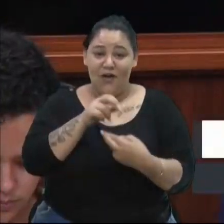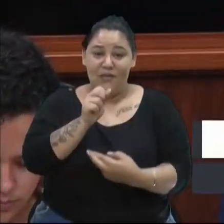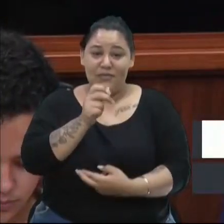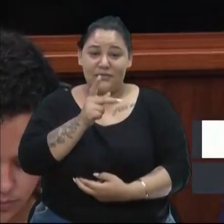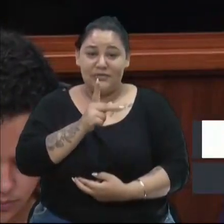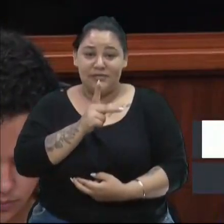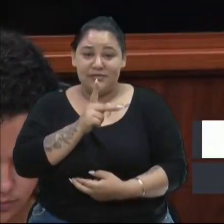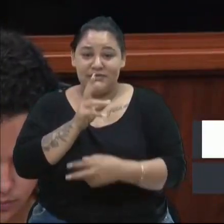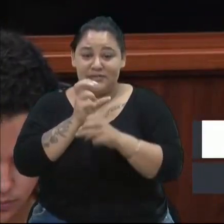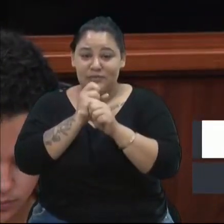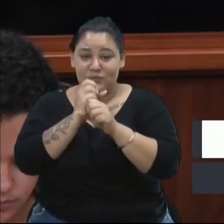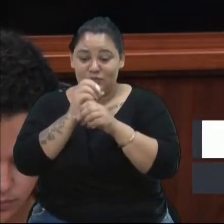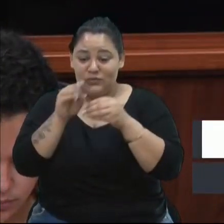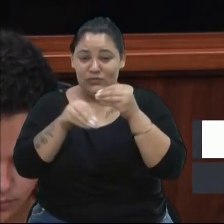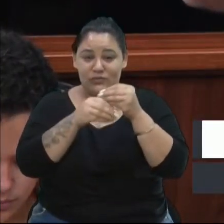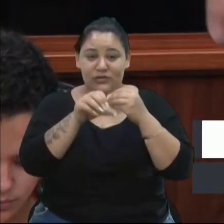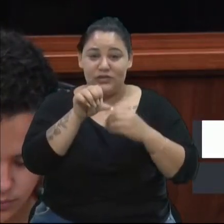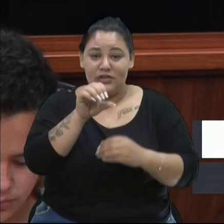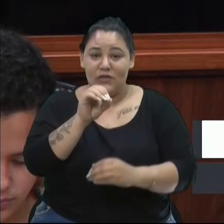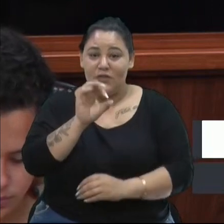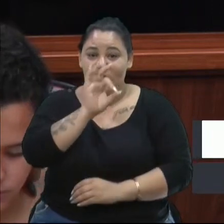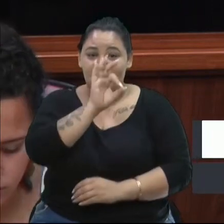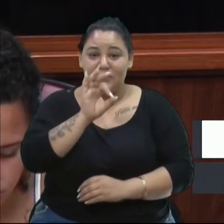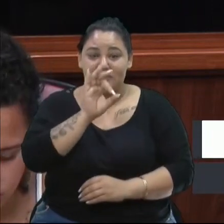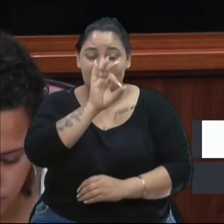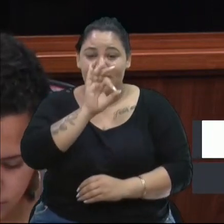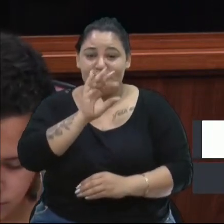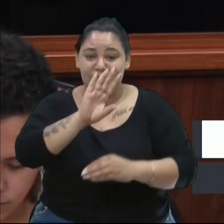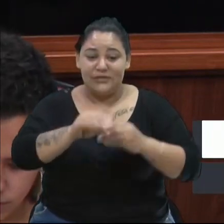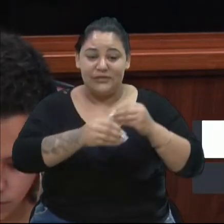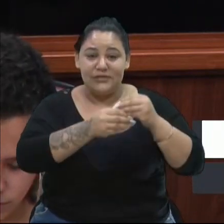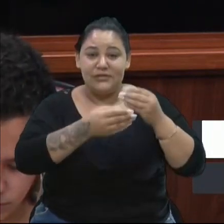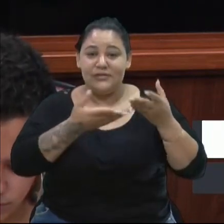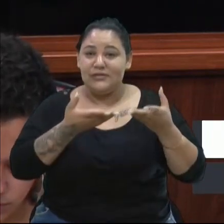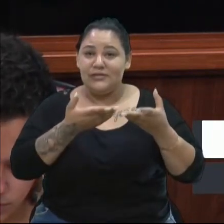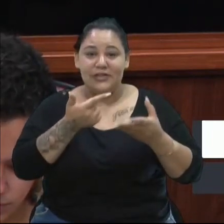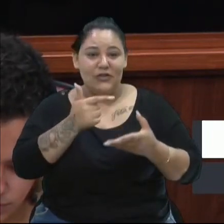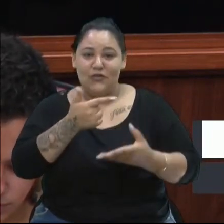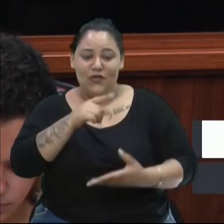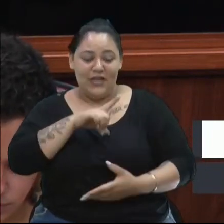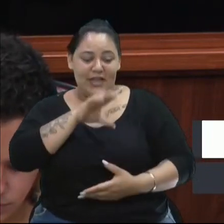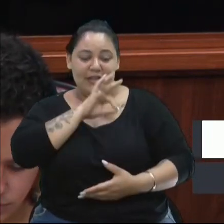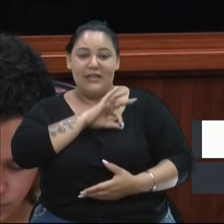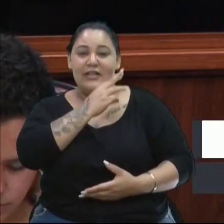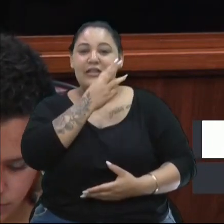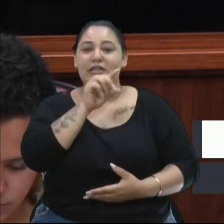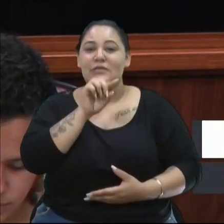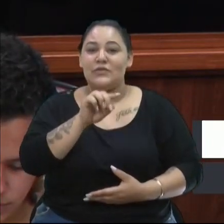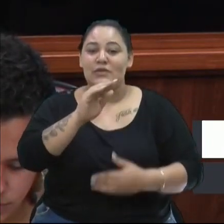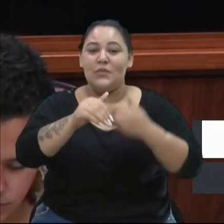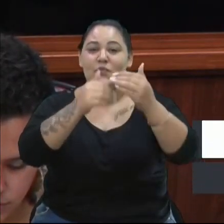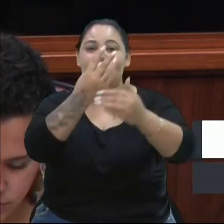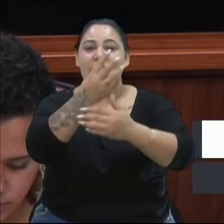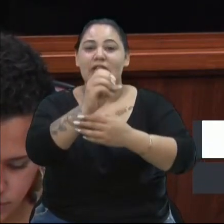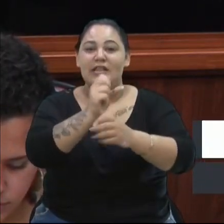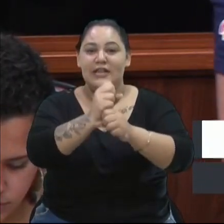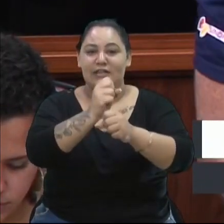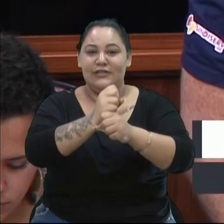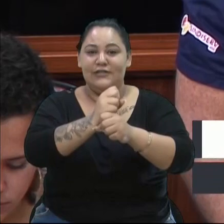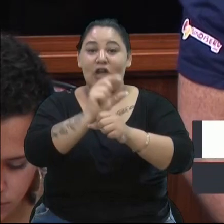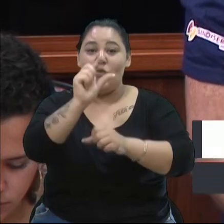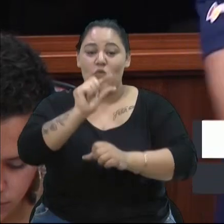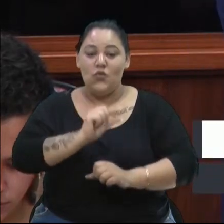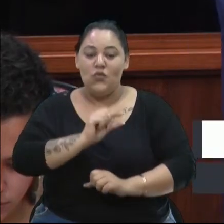somados 90% das contribuições. Então, eu não vou ganhar os 3 mil e pouco daqui 30 anos. Eu vou ganhar menos que